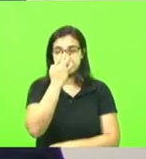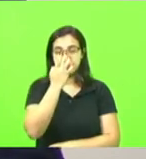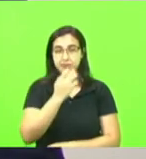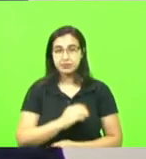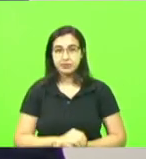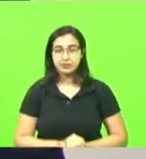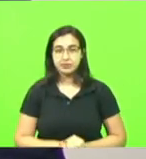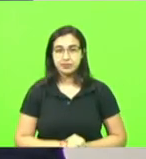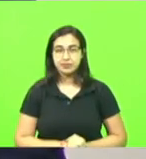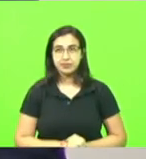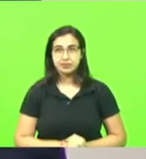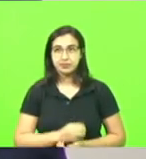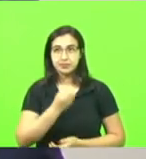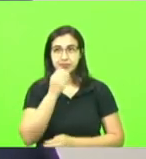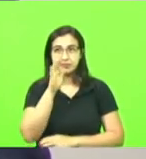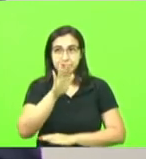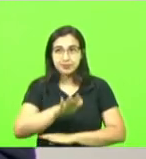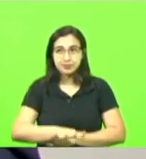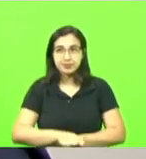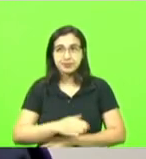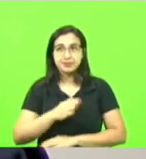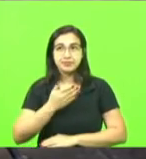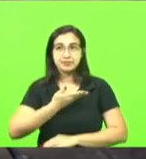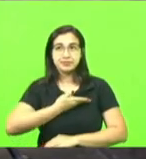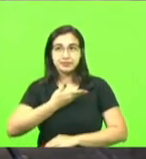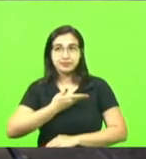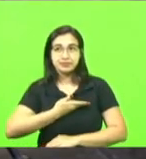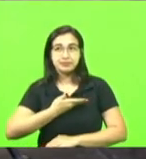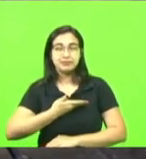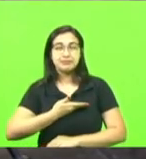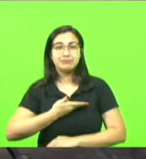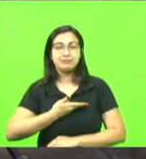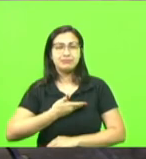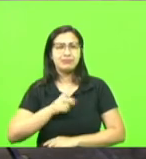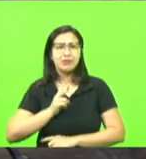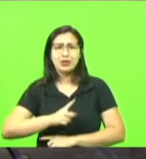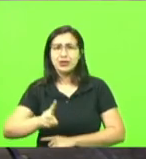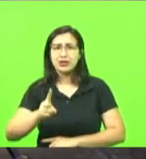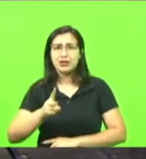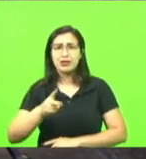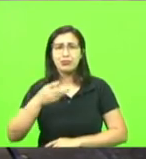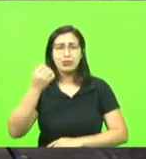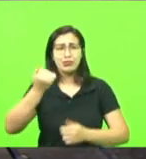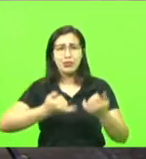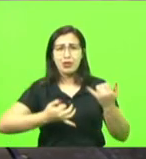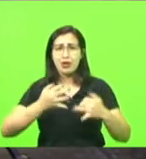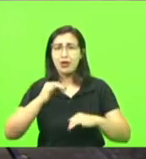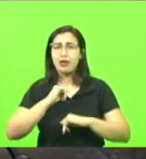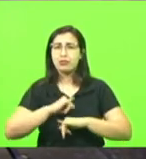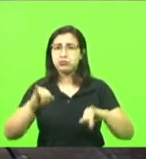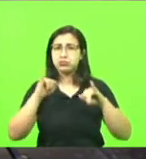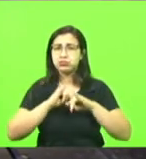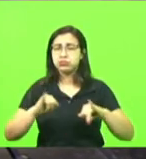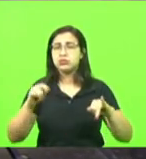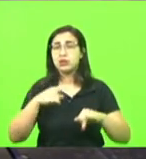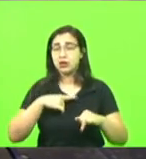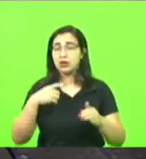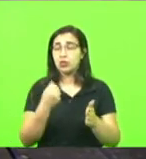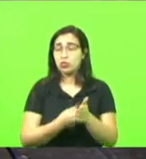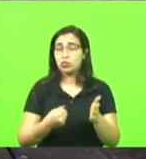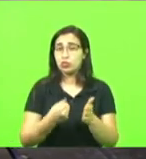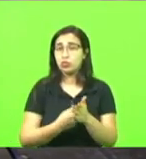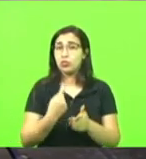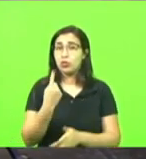Boa tarde, colegas. Eu vivo dizendo e sou empenhado em uma luta. A minha luta